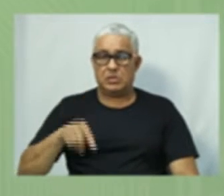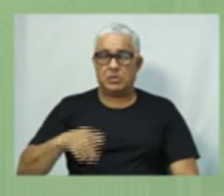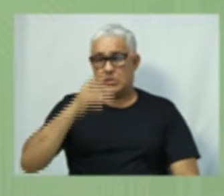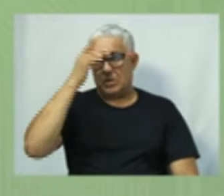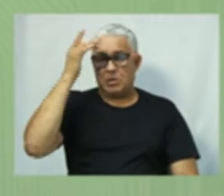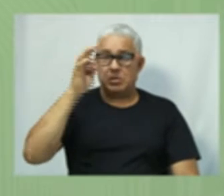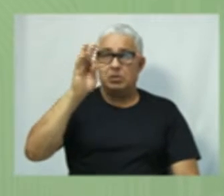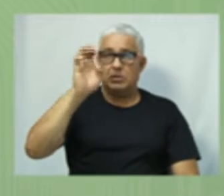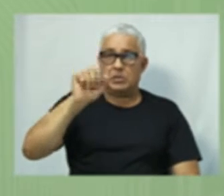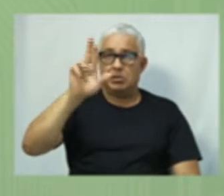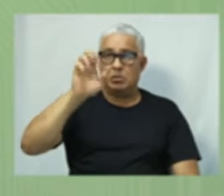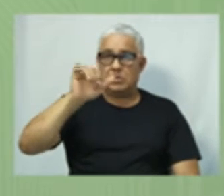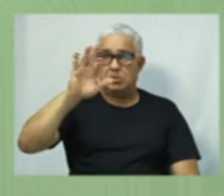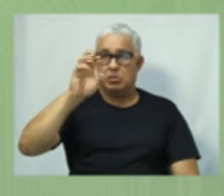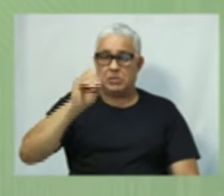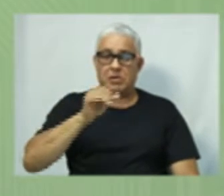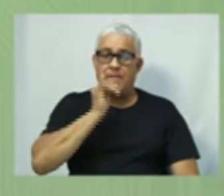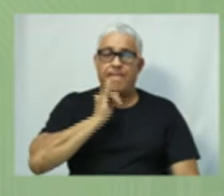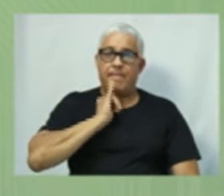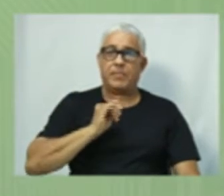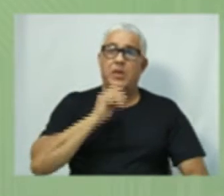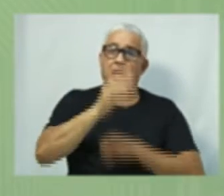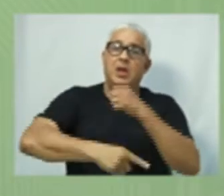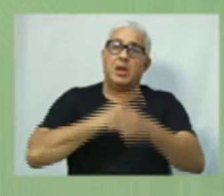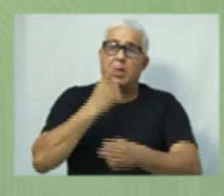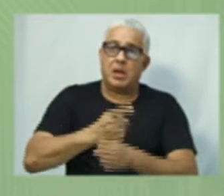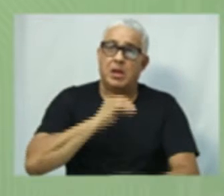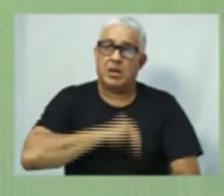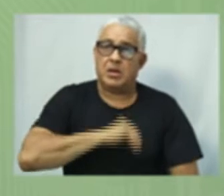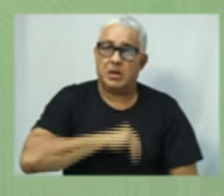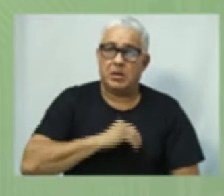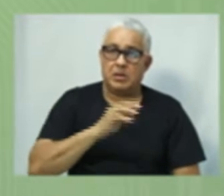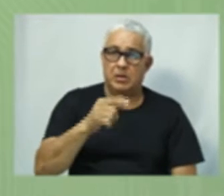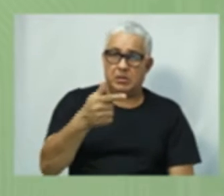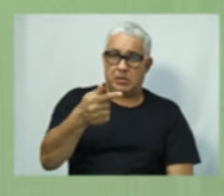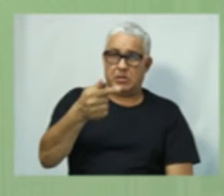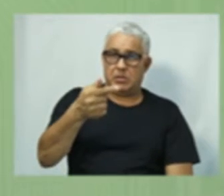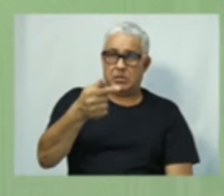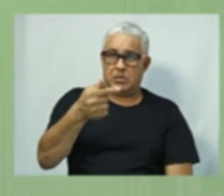Por exemplo, a folha de pagamento anual é 72 mil.